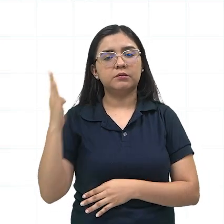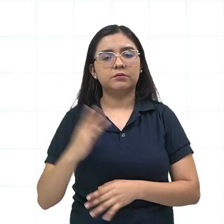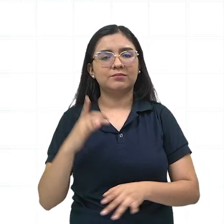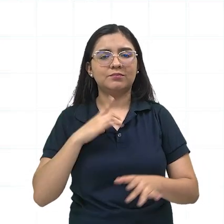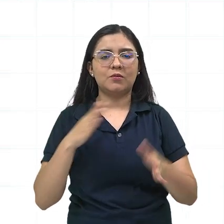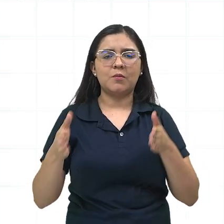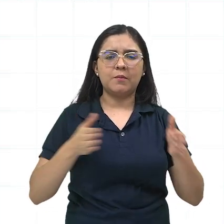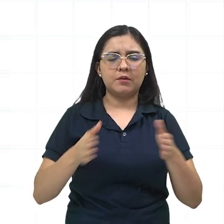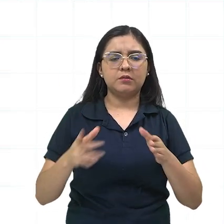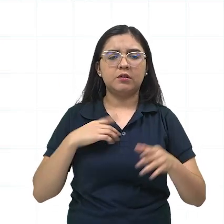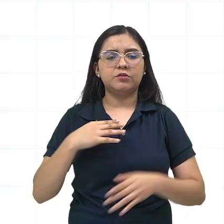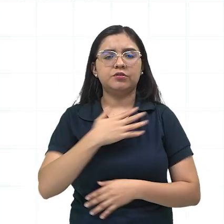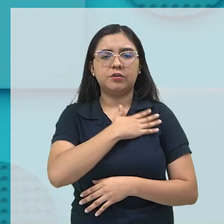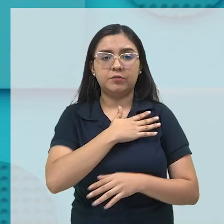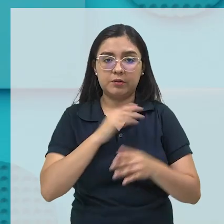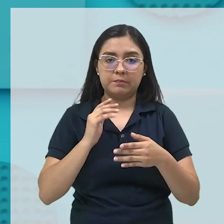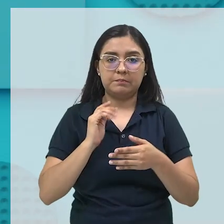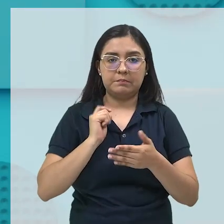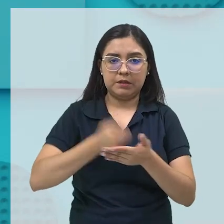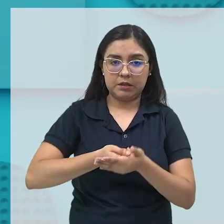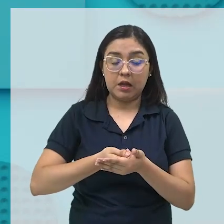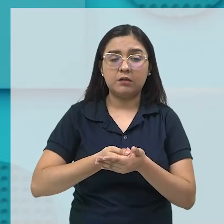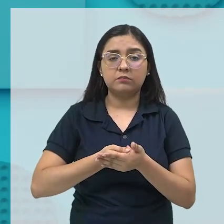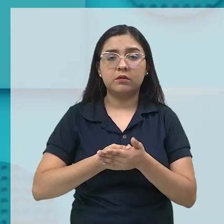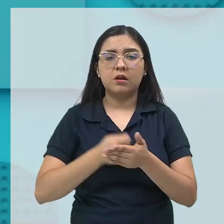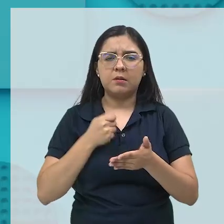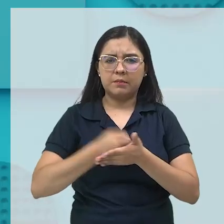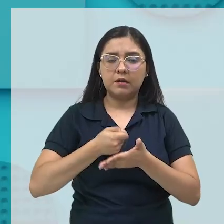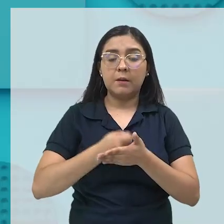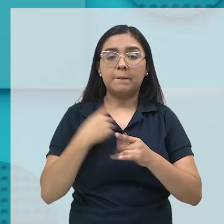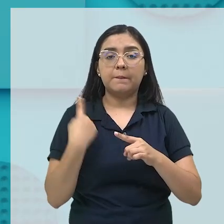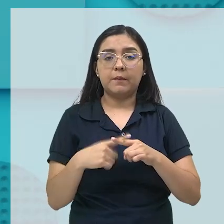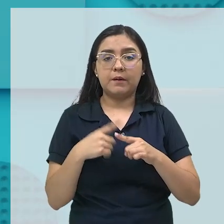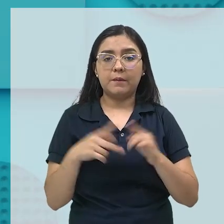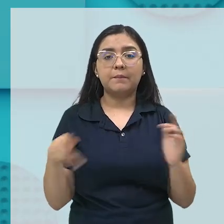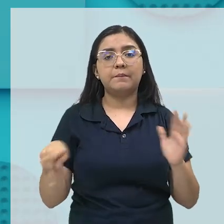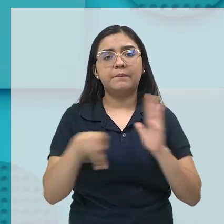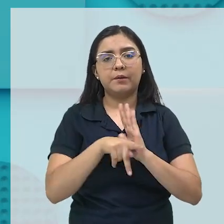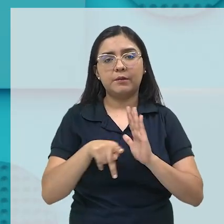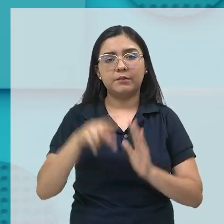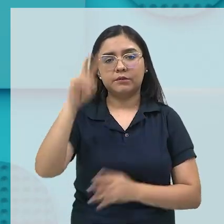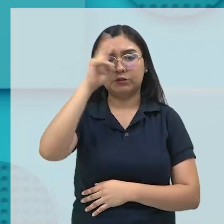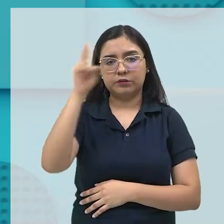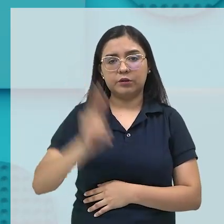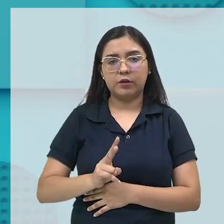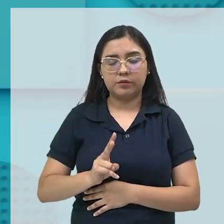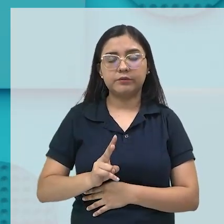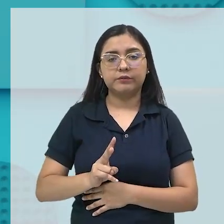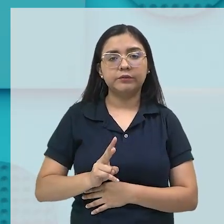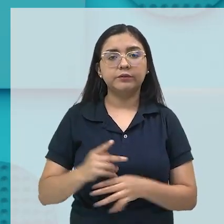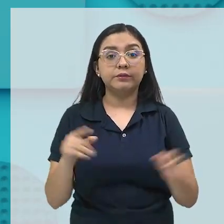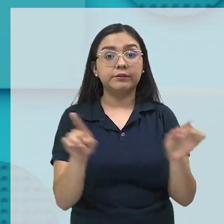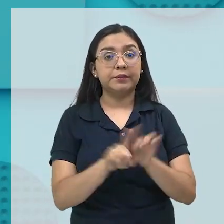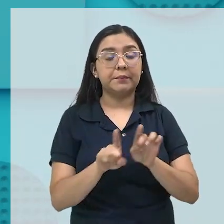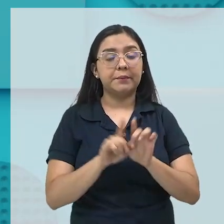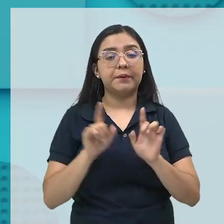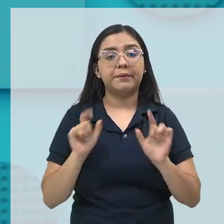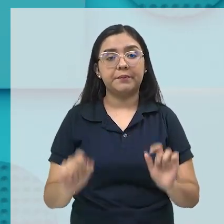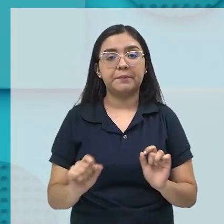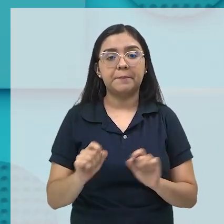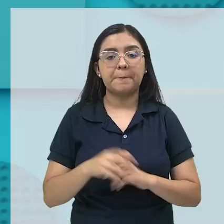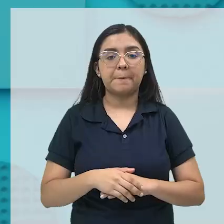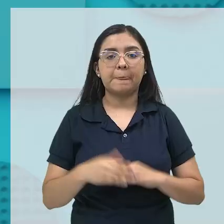momento da ditadura militar, né? Porque fez parte da nossa história e fez